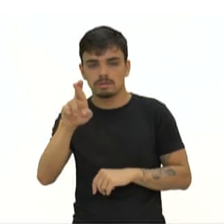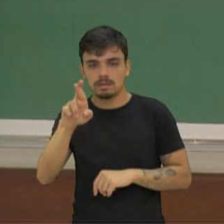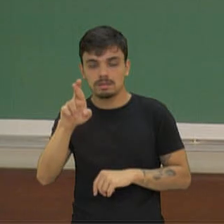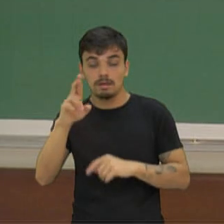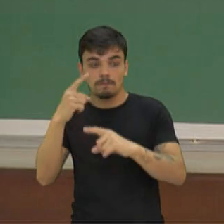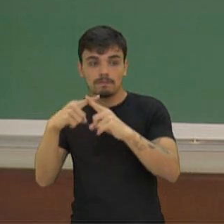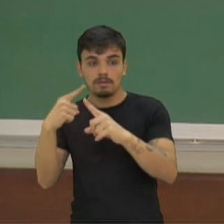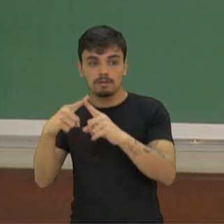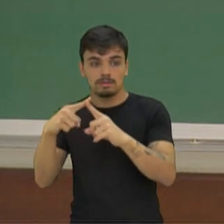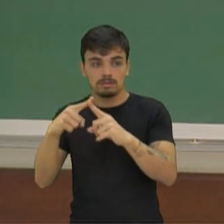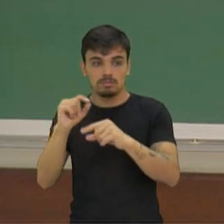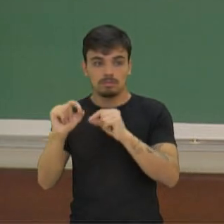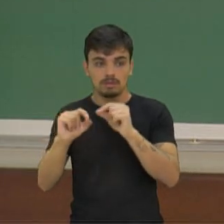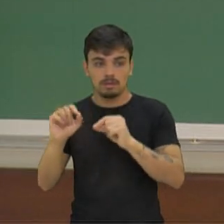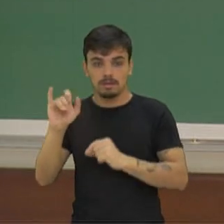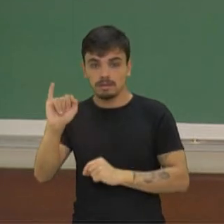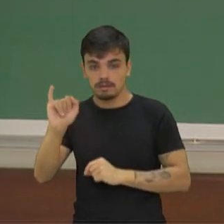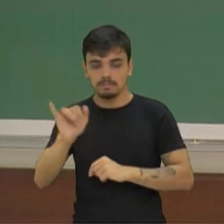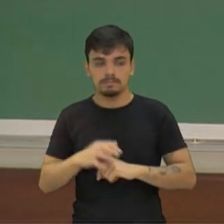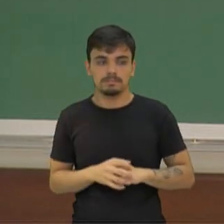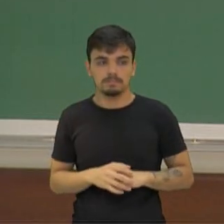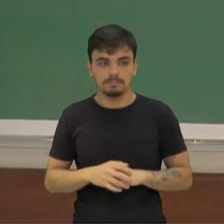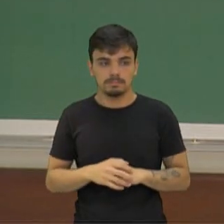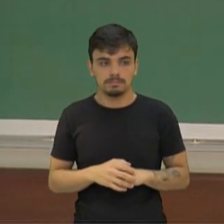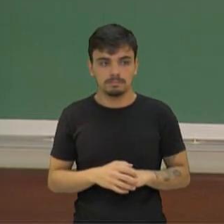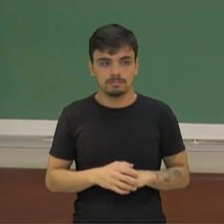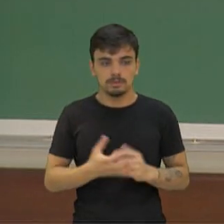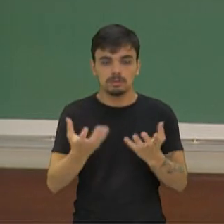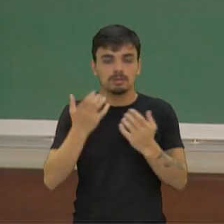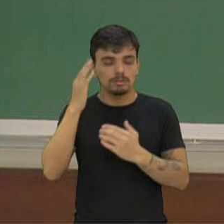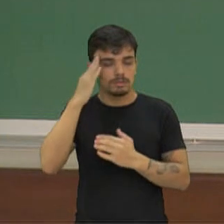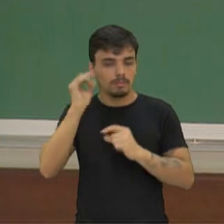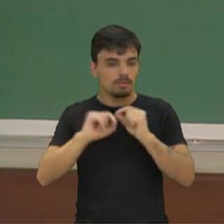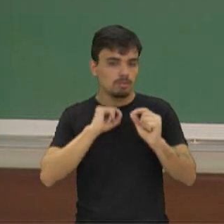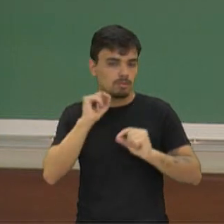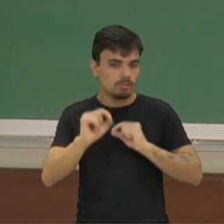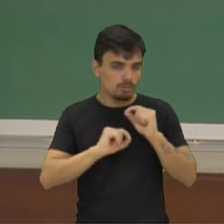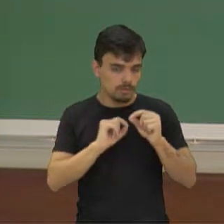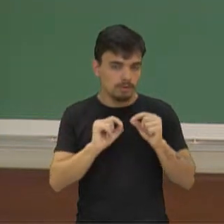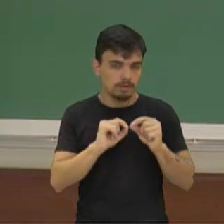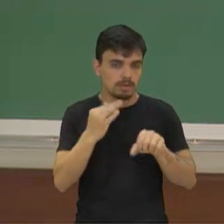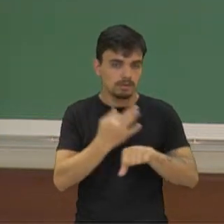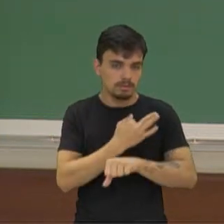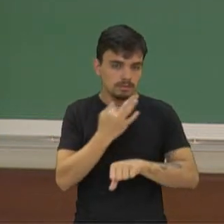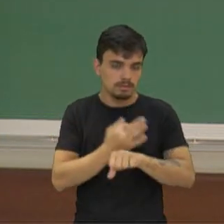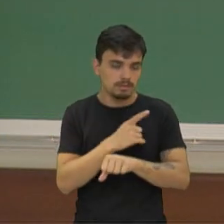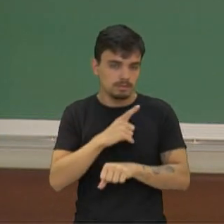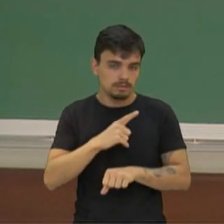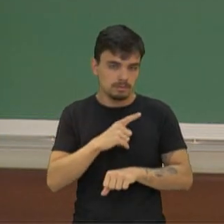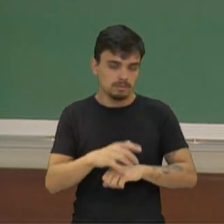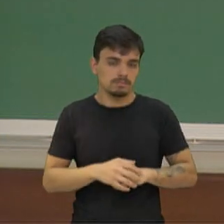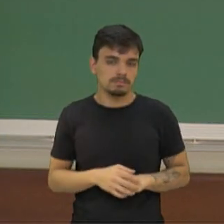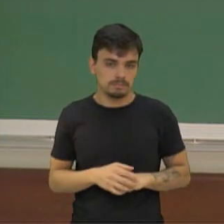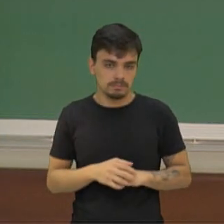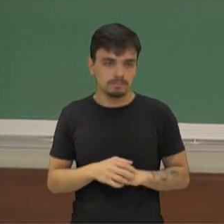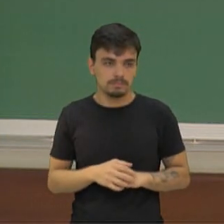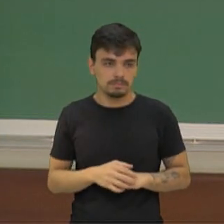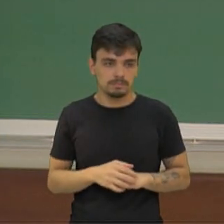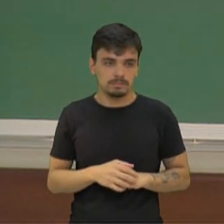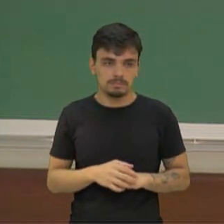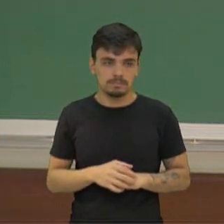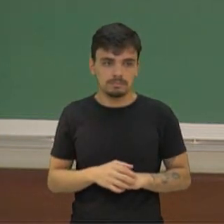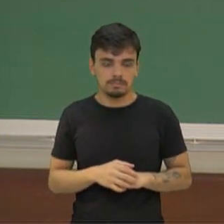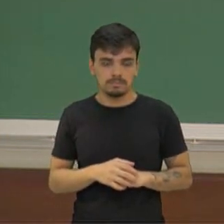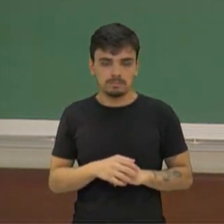quero saber qual é a resistência que está aqui. Então, eu posso aplicar Uri nessa resistência, primeira lei de